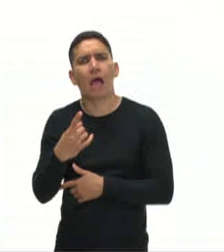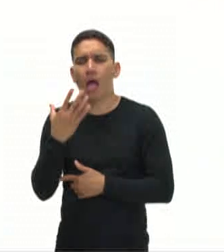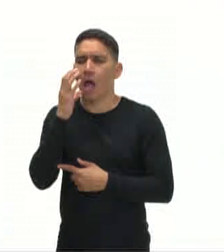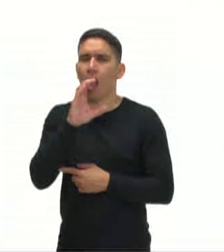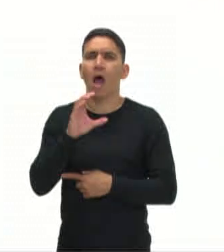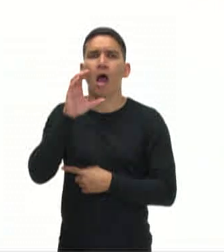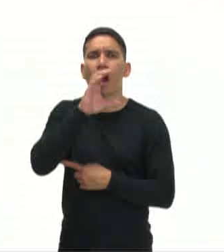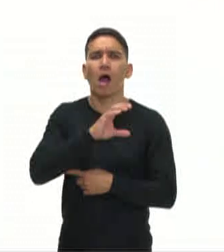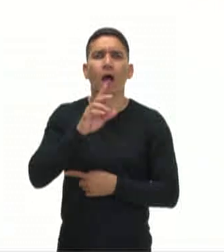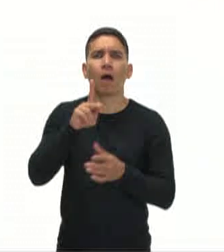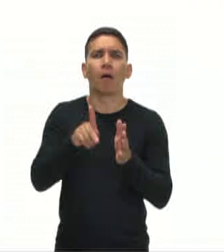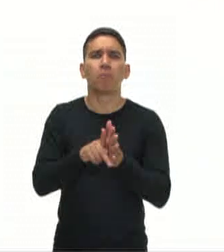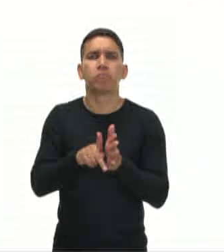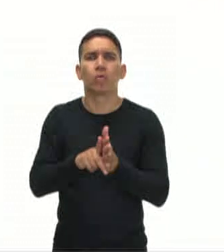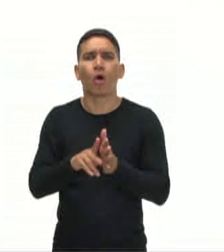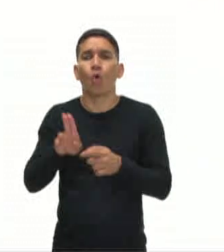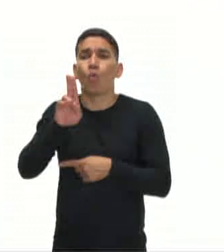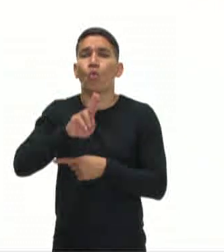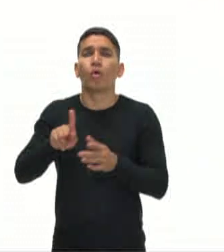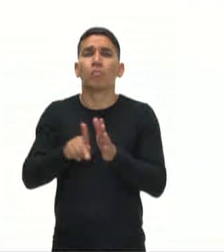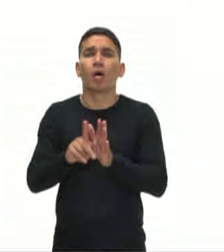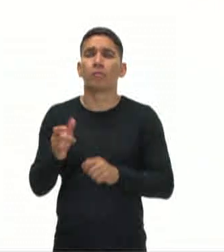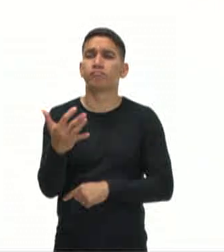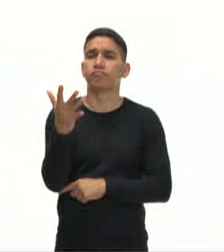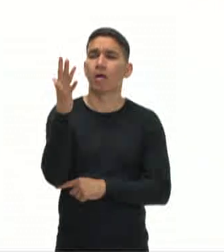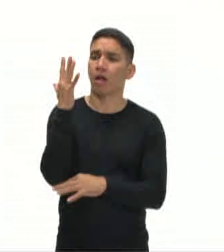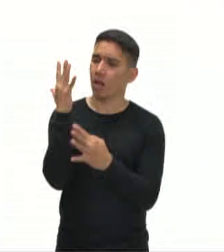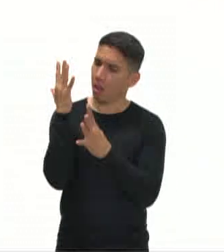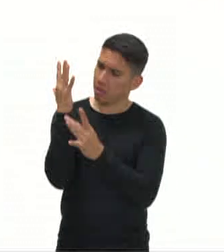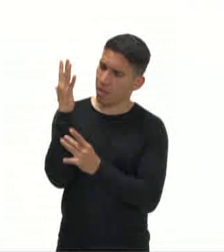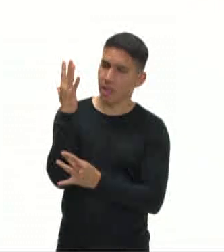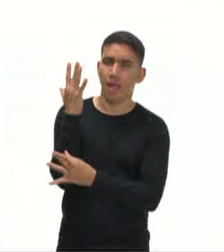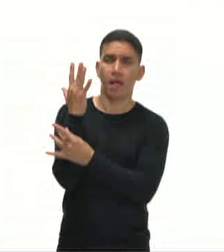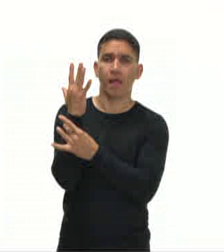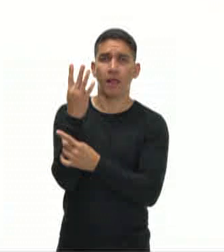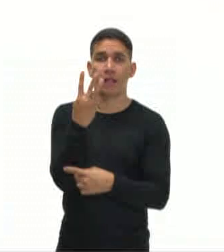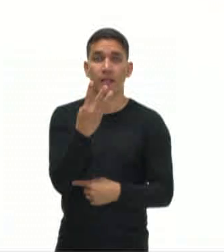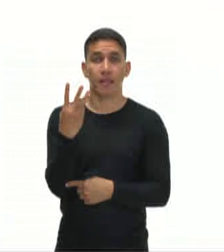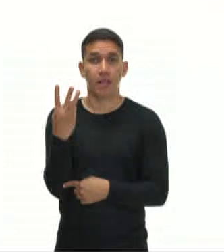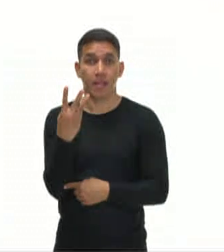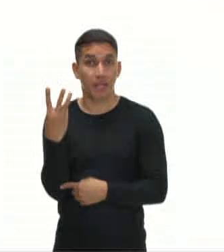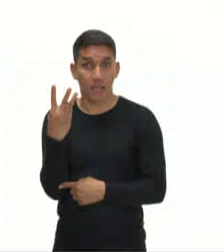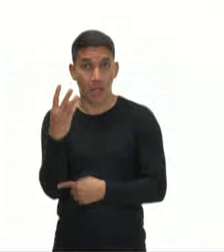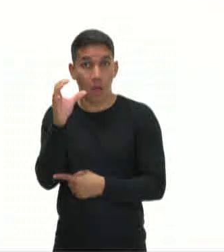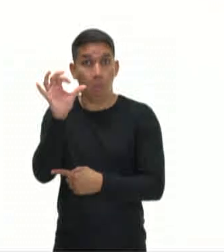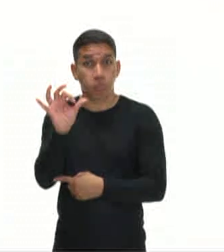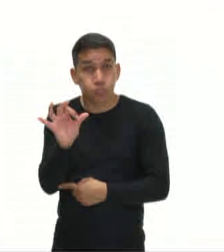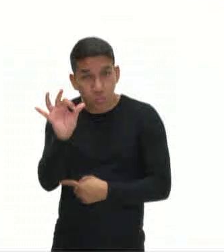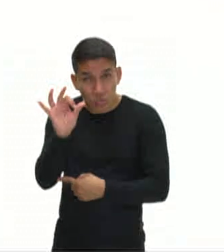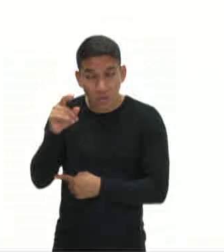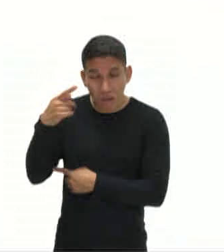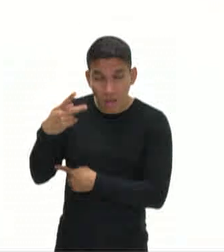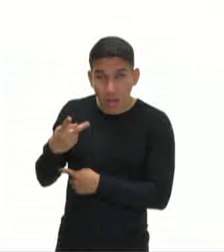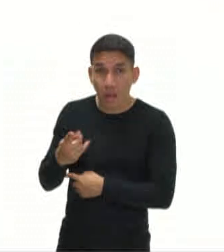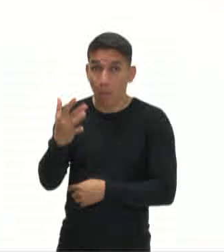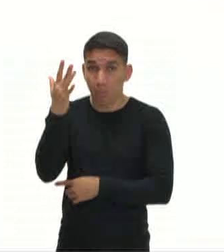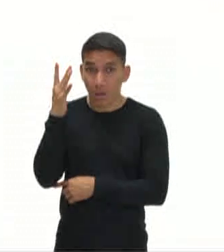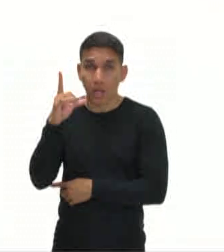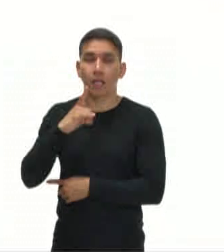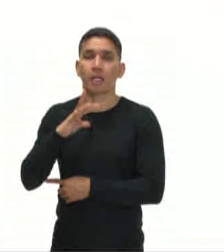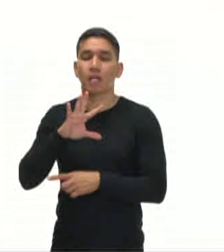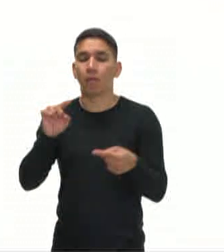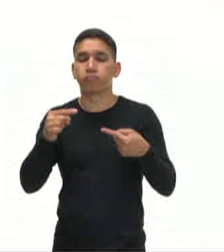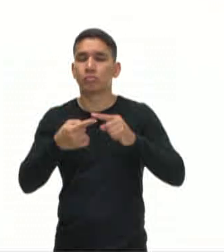das paredes celulares das plantas, cerca de 33% da massa da planta. Em combinação com